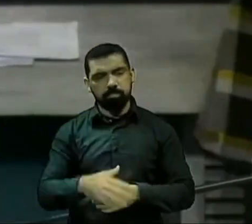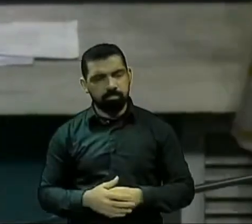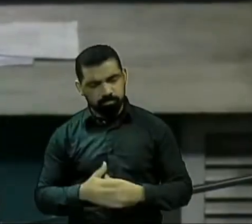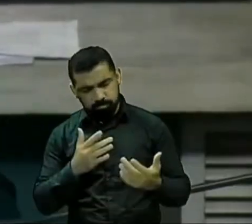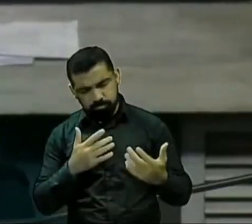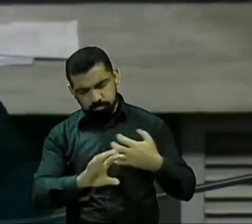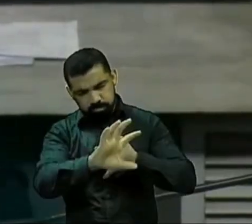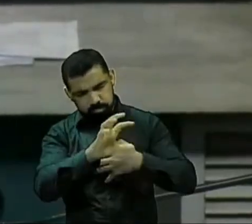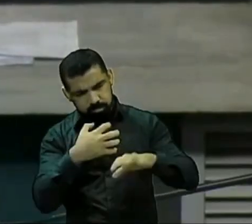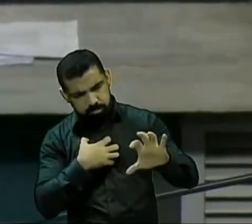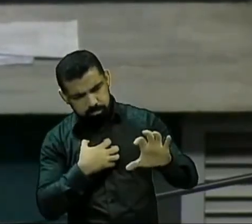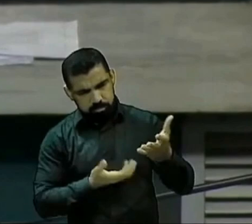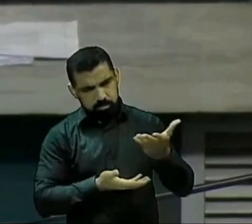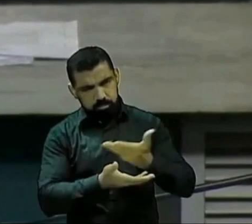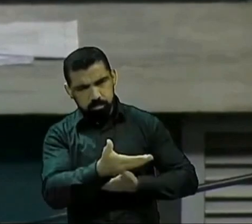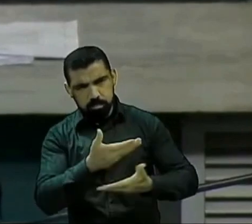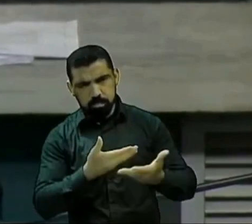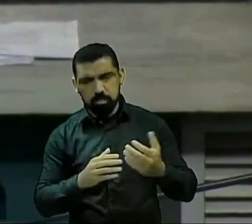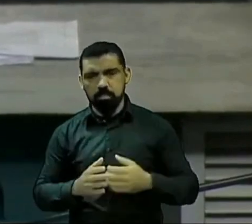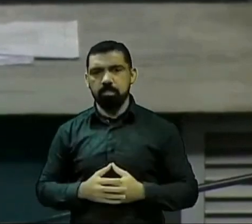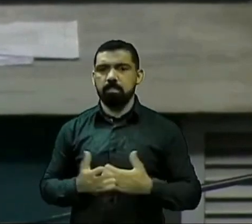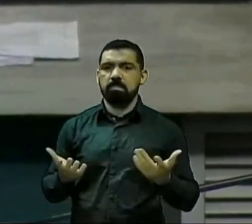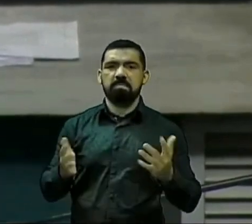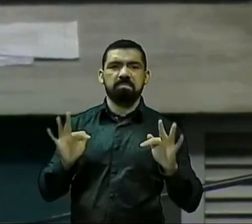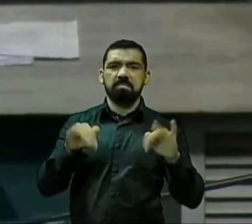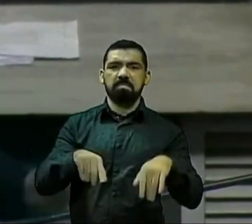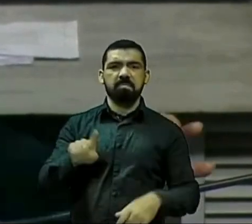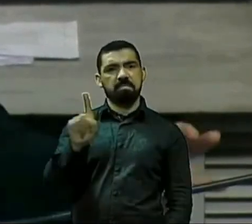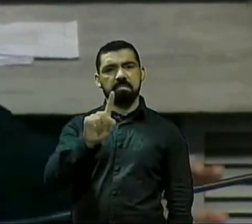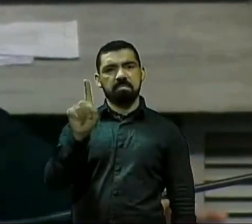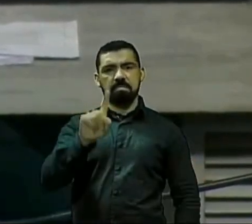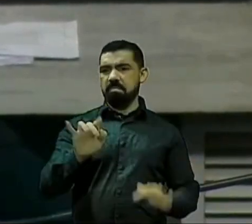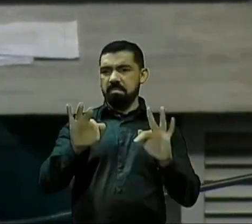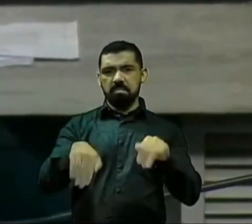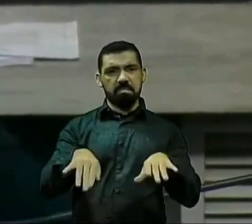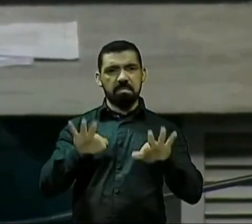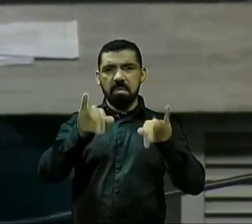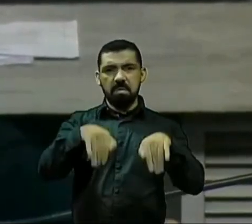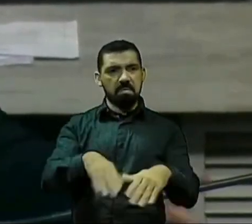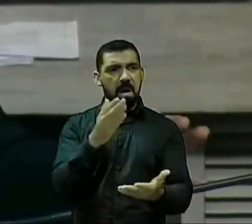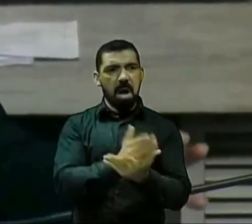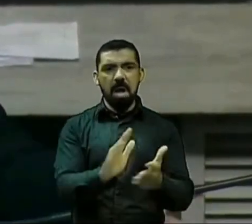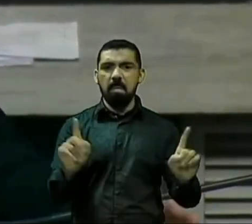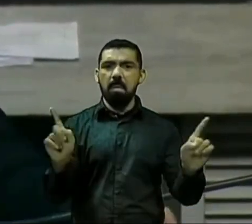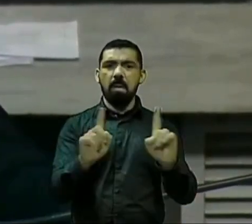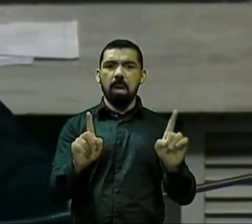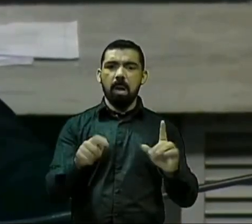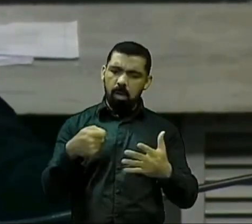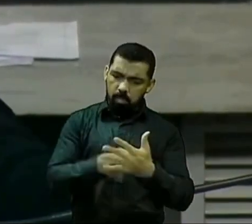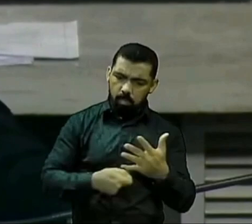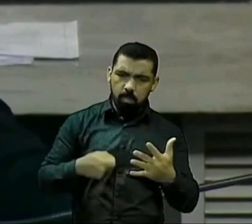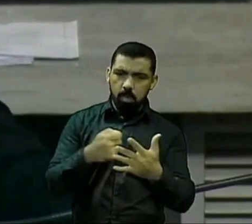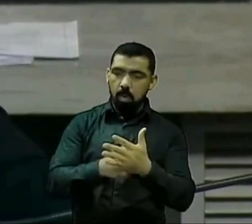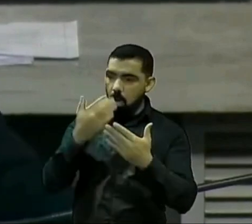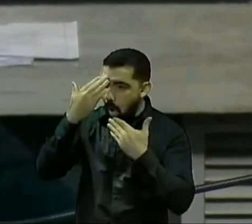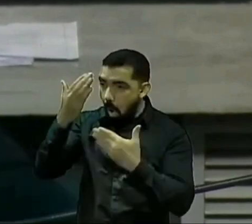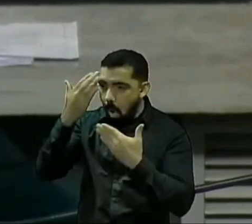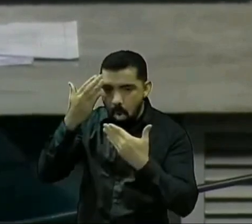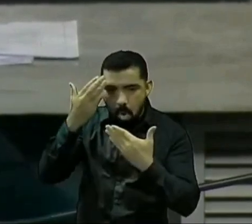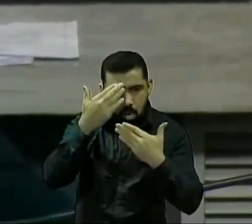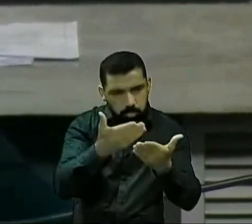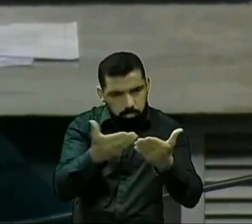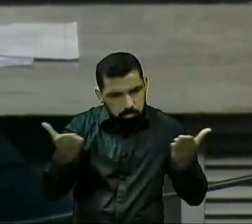solidariedade. Solidariedade não é o fim ainda. Nós estamos numa luta. Obrigado pelas palavras